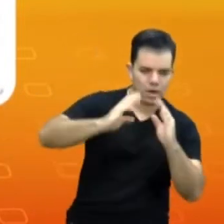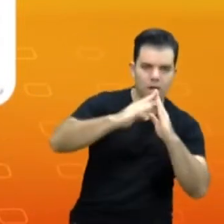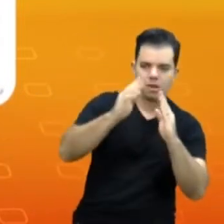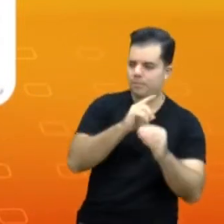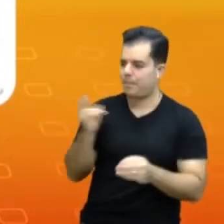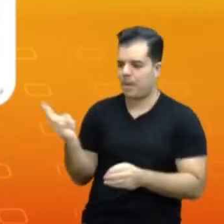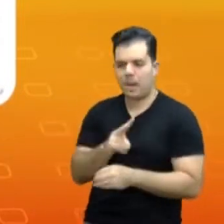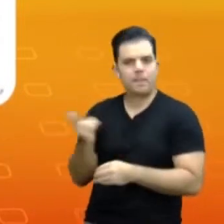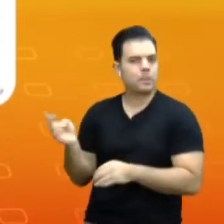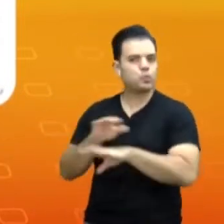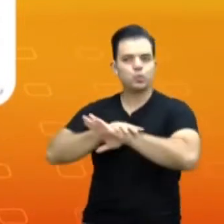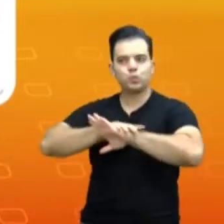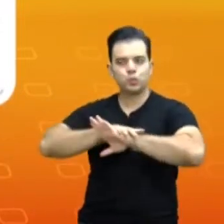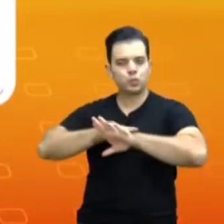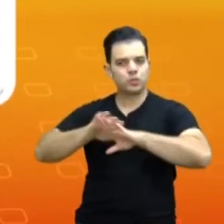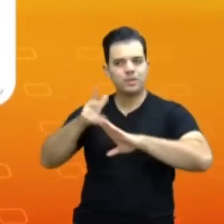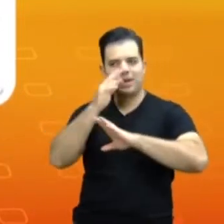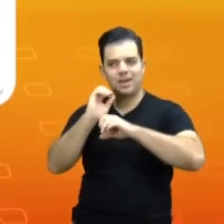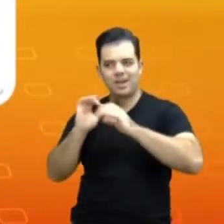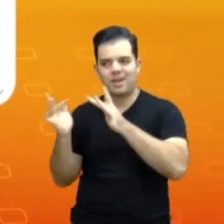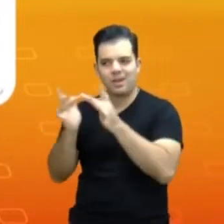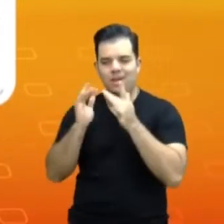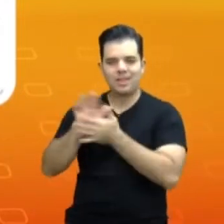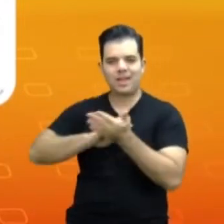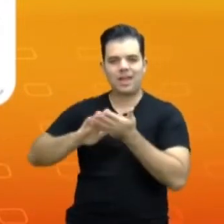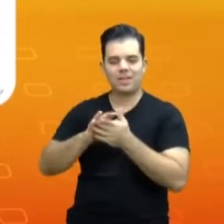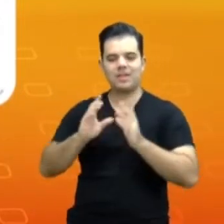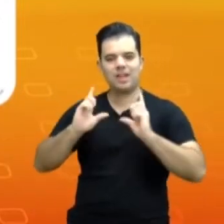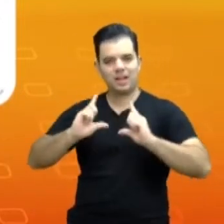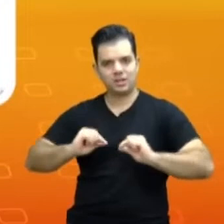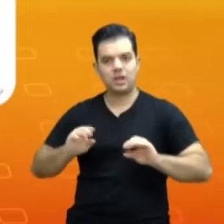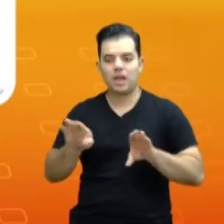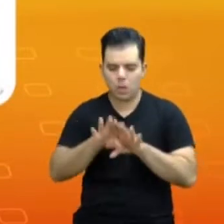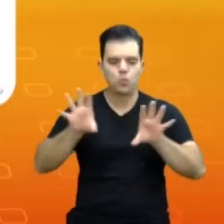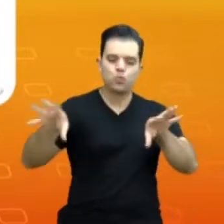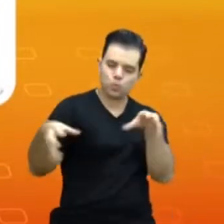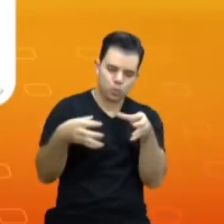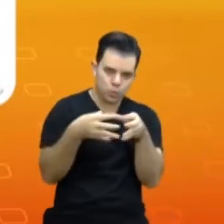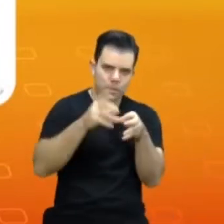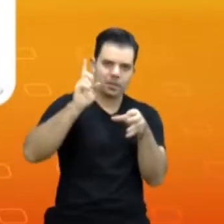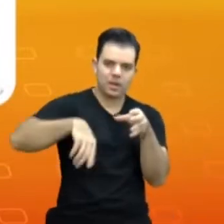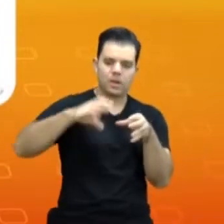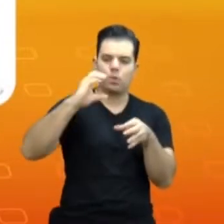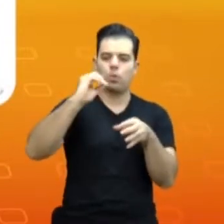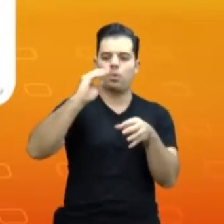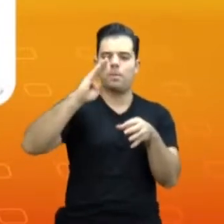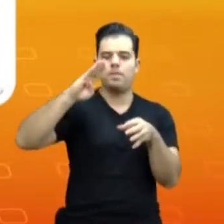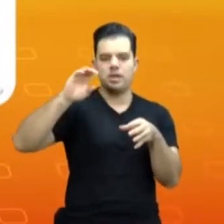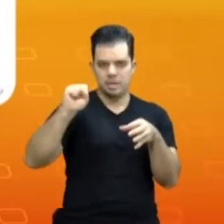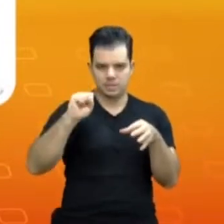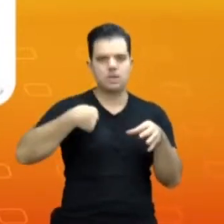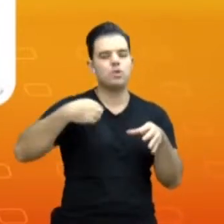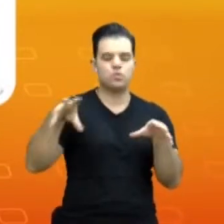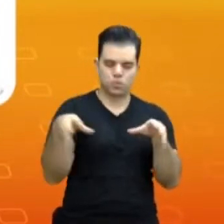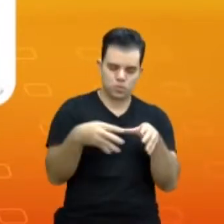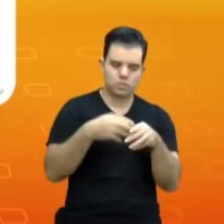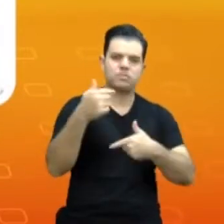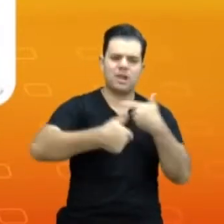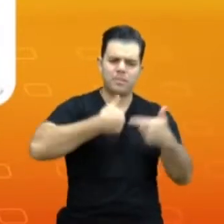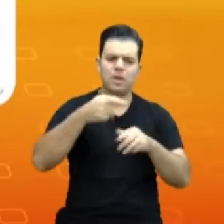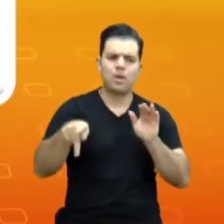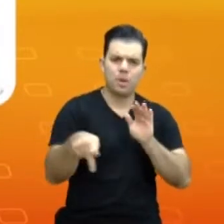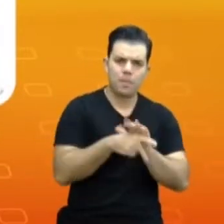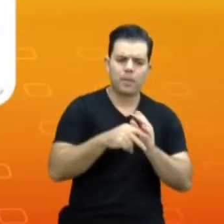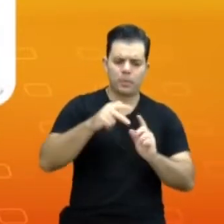na estrutura que a gente tem, Eu lá faço parte do time da OBS, né? Que o Thiago e o Gilberto falaram aí, que é a geradora